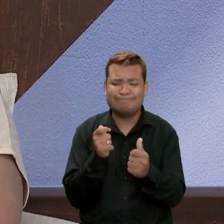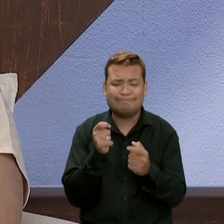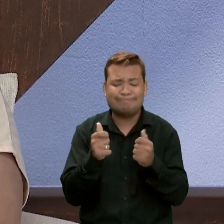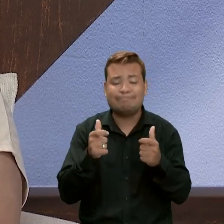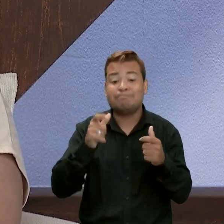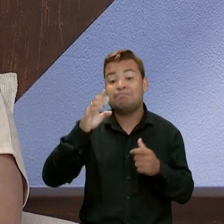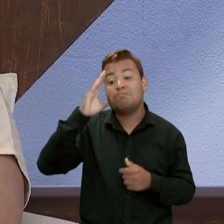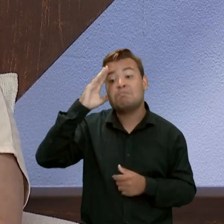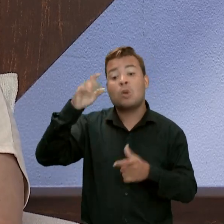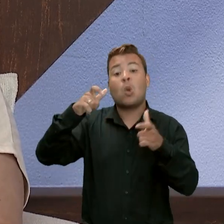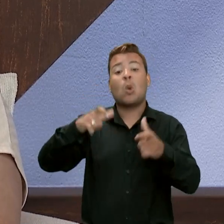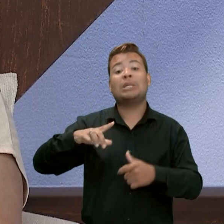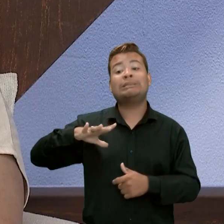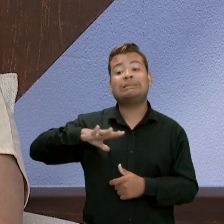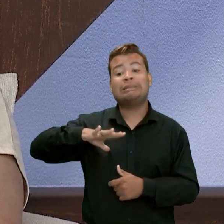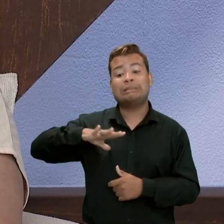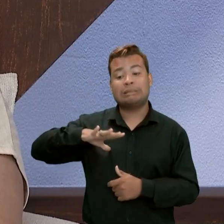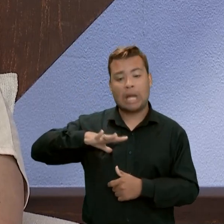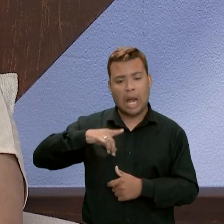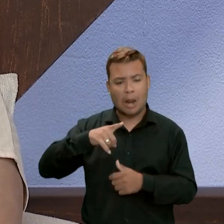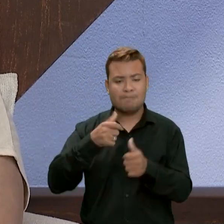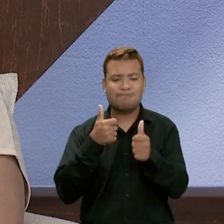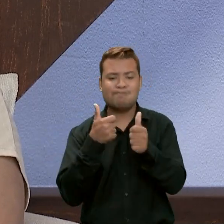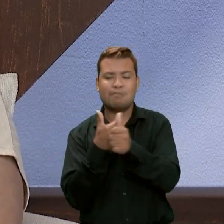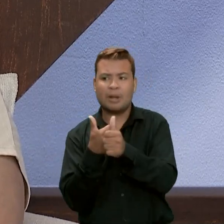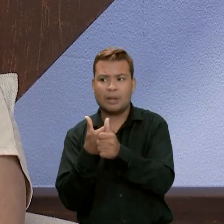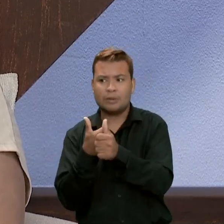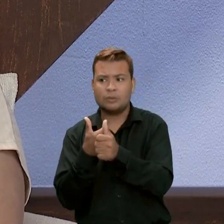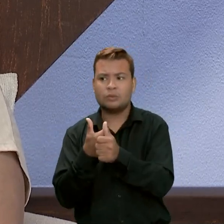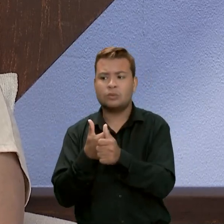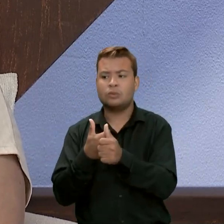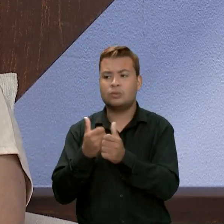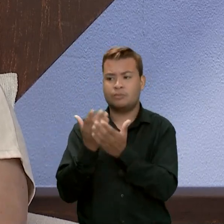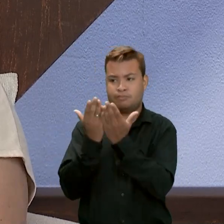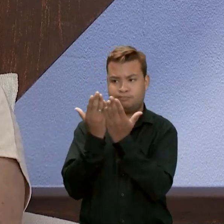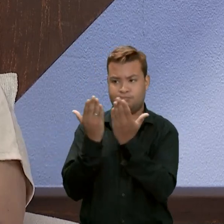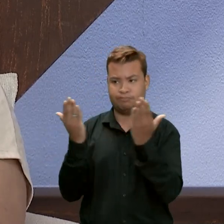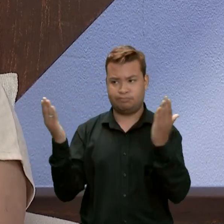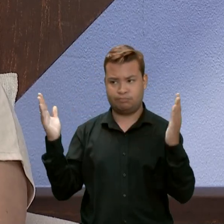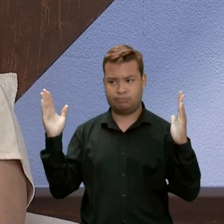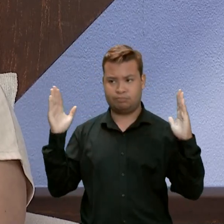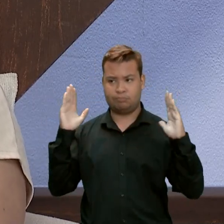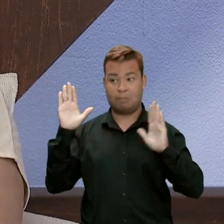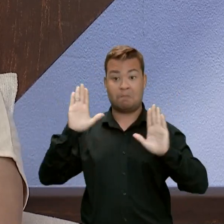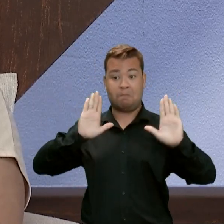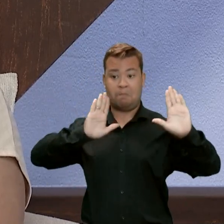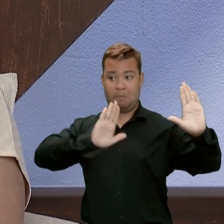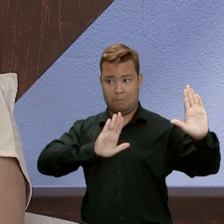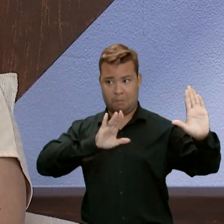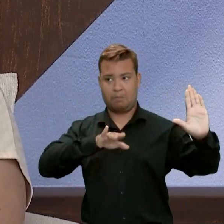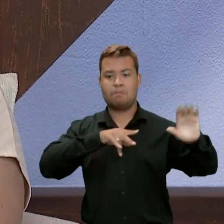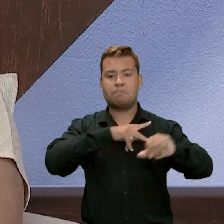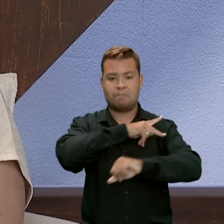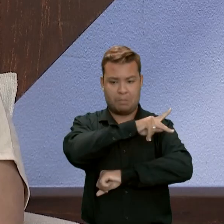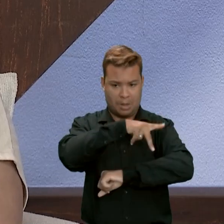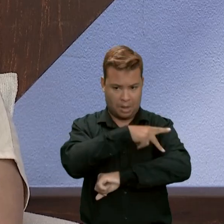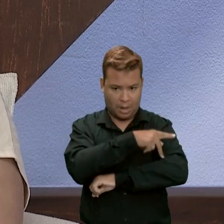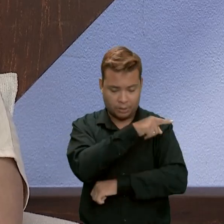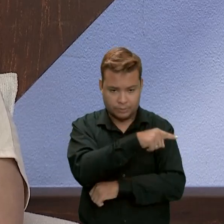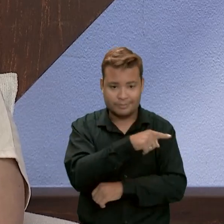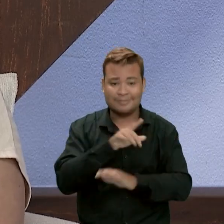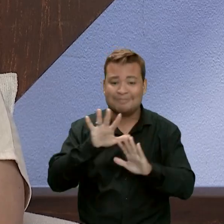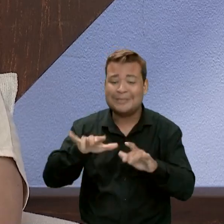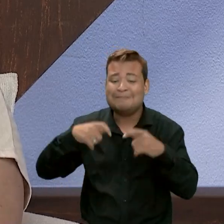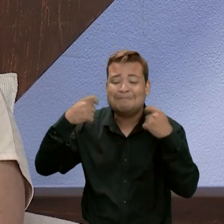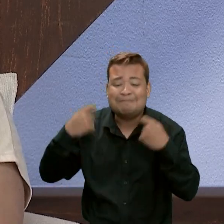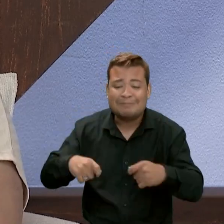centro, né, lá próximo do Palácio. E a gente precisa de dados para a